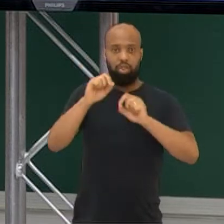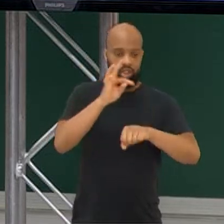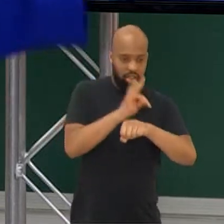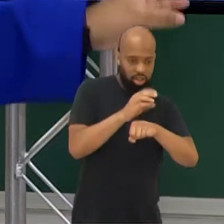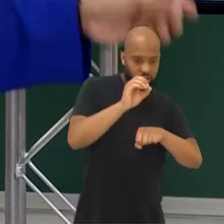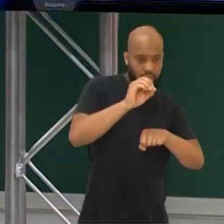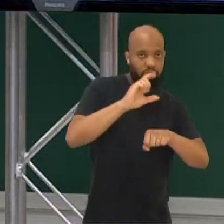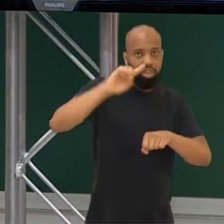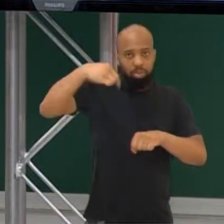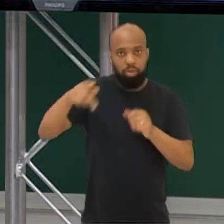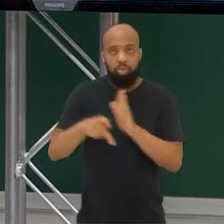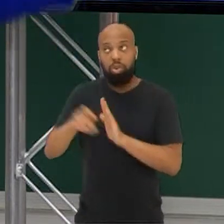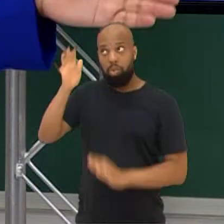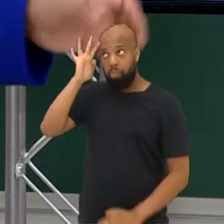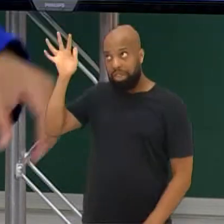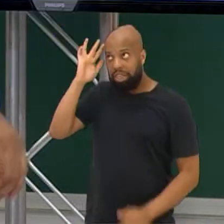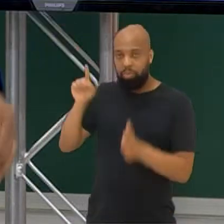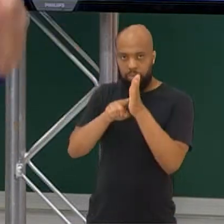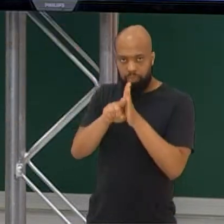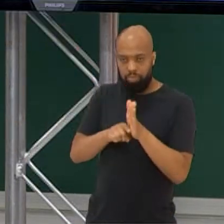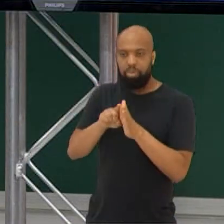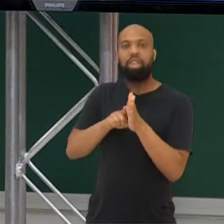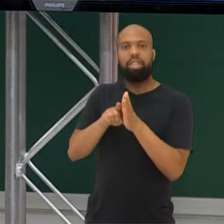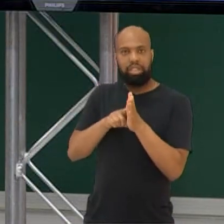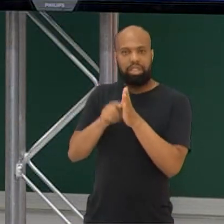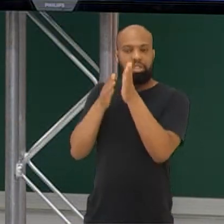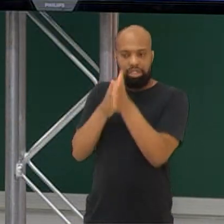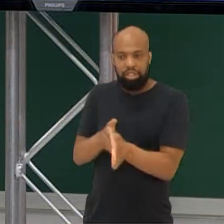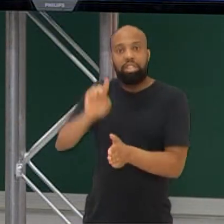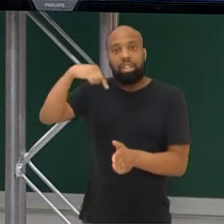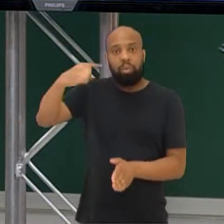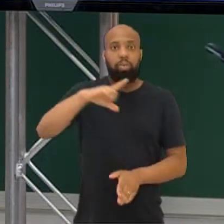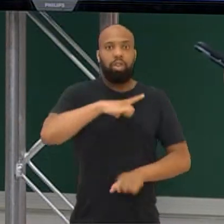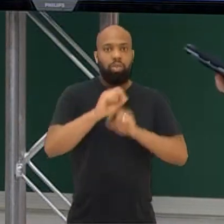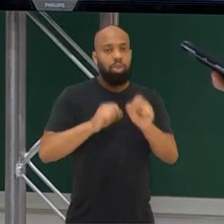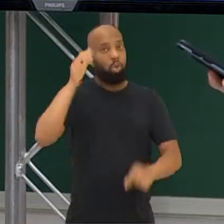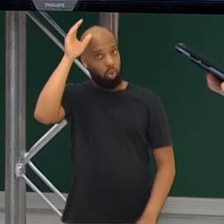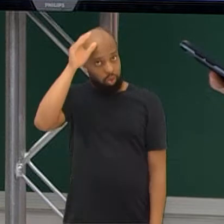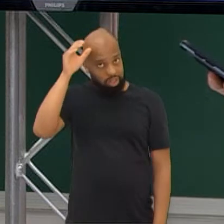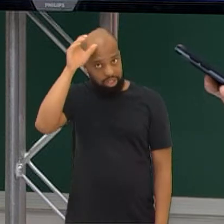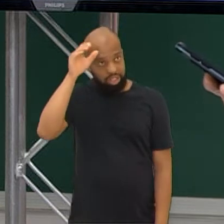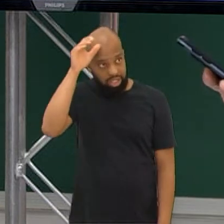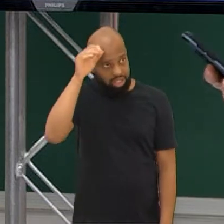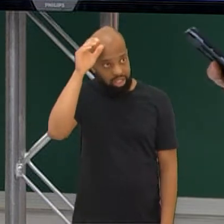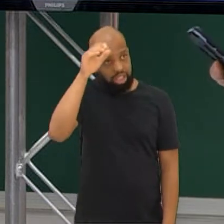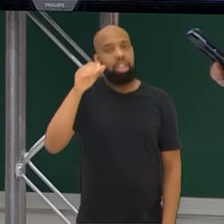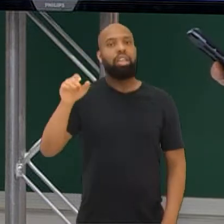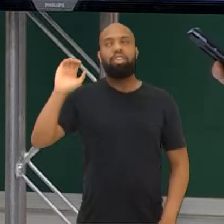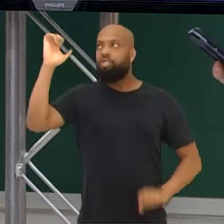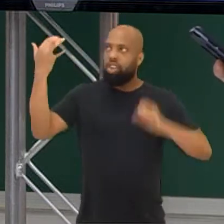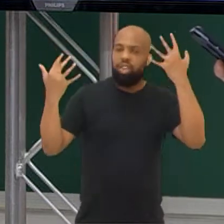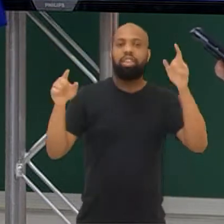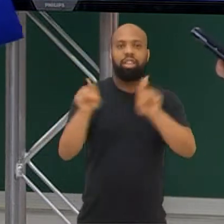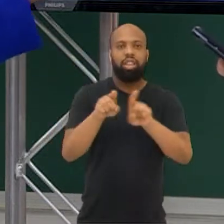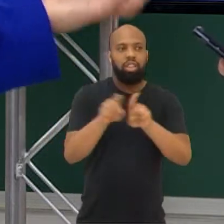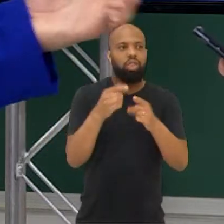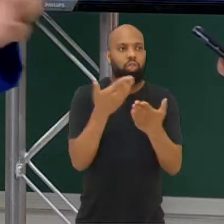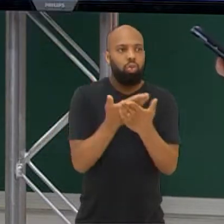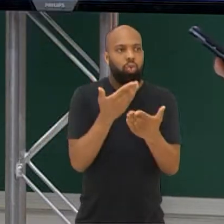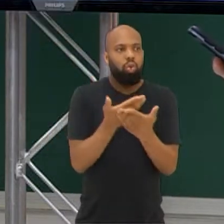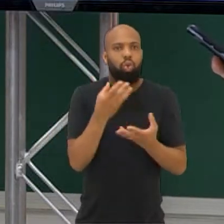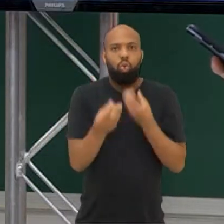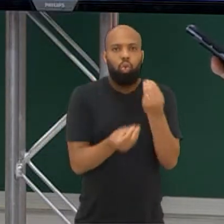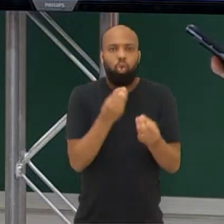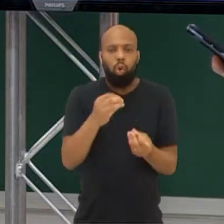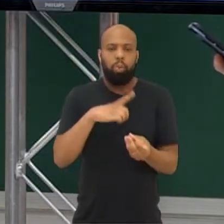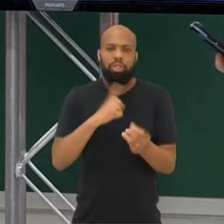teológico ao metafísico e ao positivo. E depois nós fomos à questão da consciência na fenomenologia, vimos essa questão, por